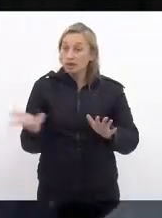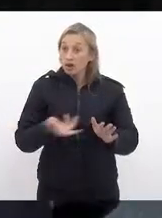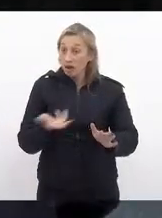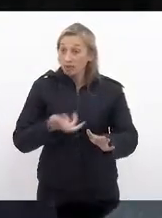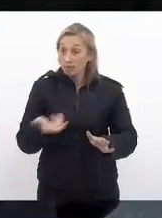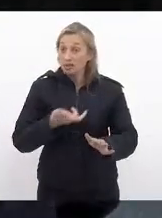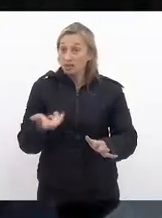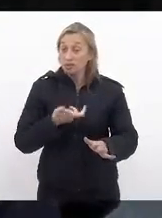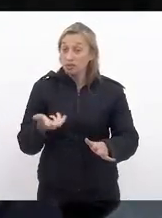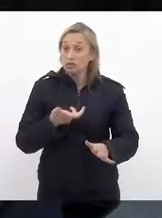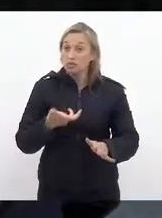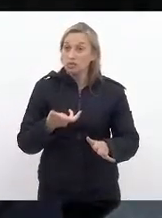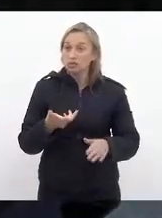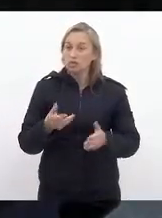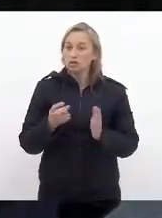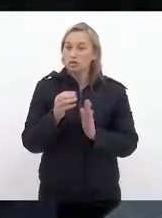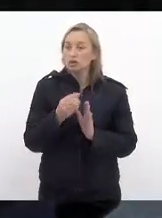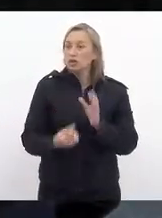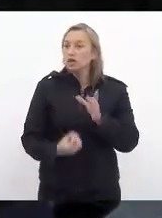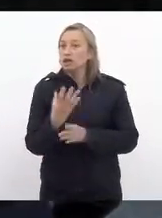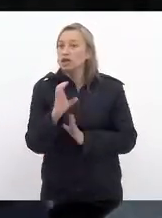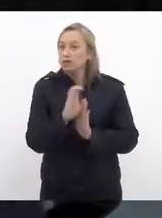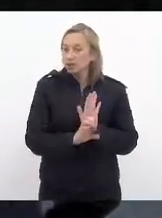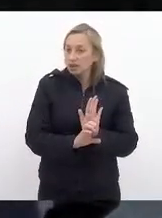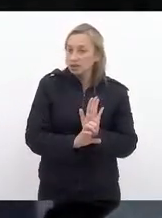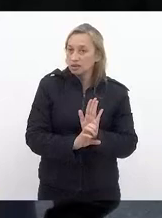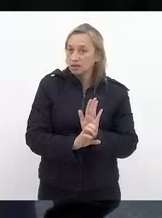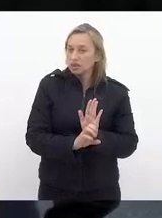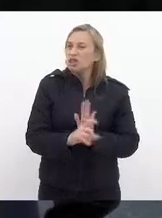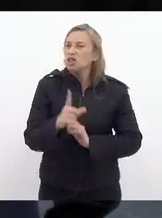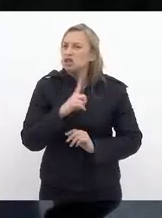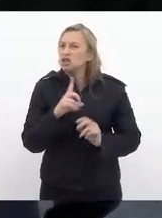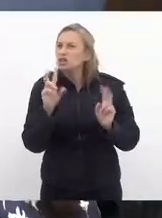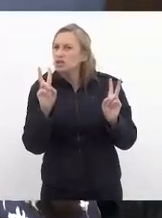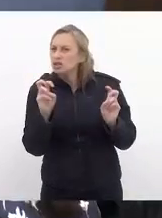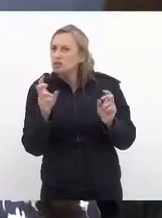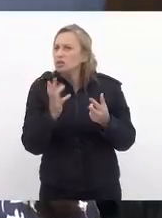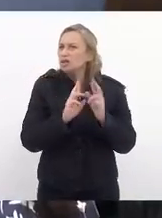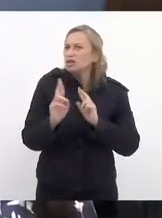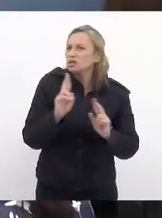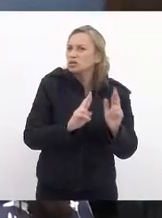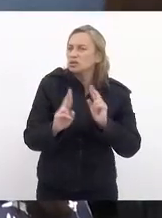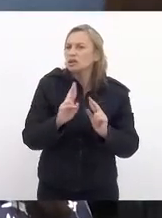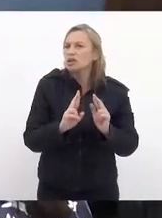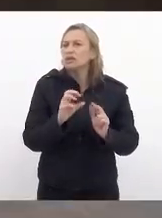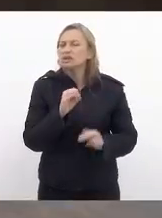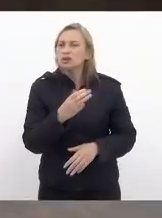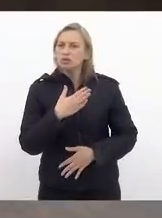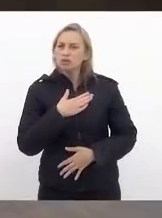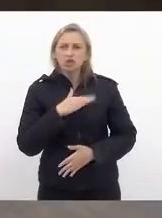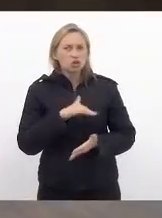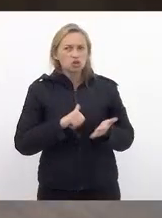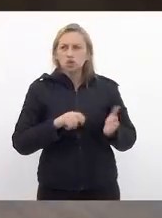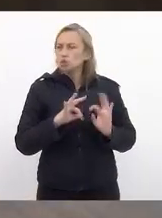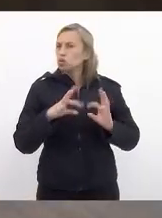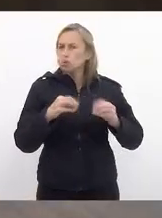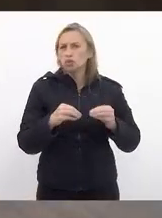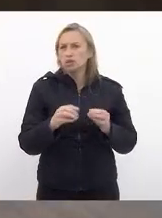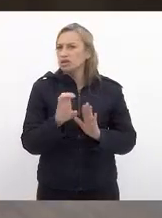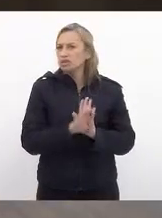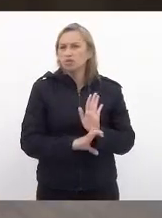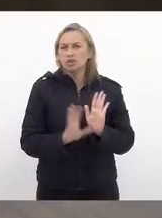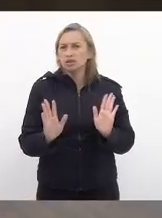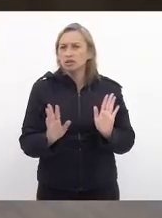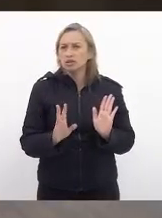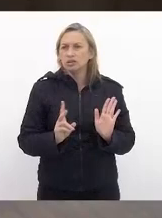levar quando eu fiz emendas porque tinha questão a redacionais se for a minha eu estou retirando a emenda